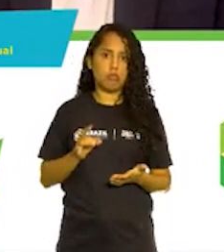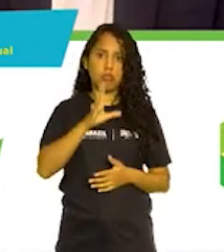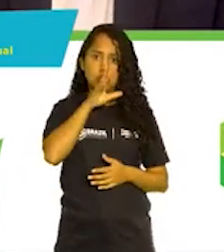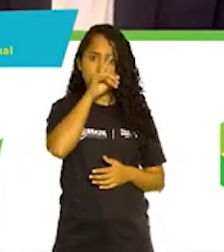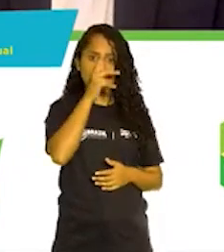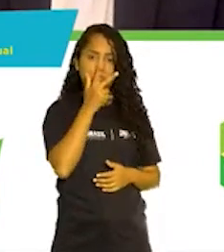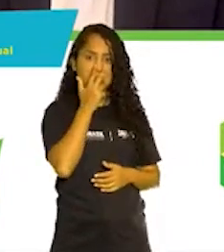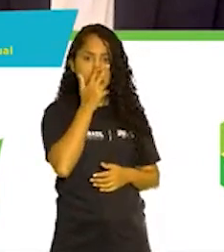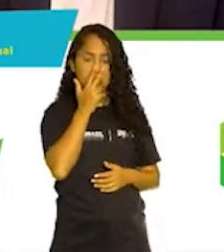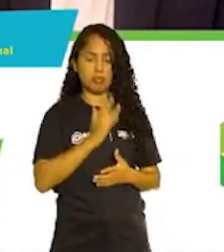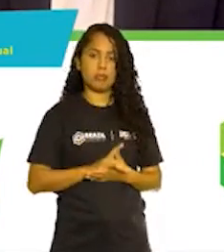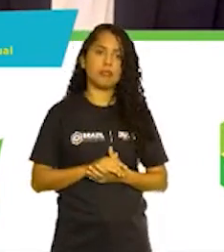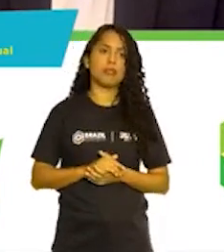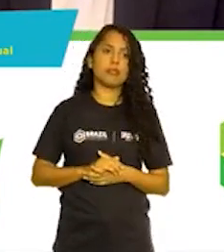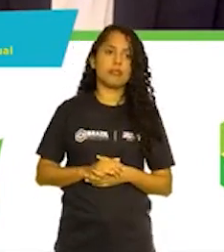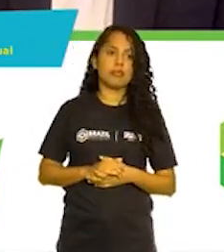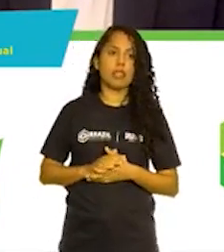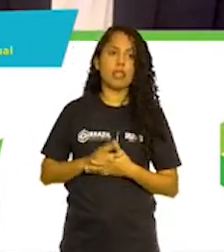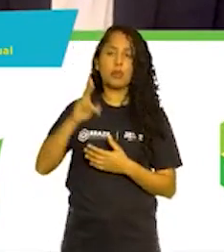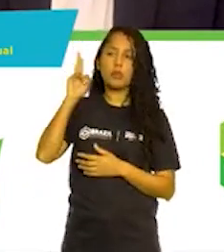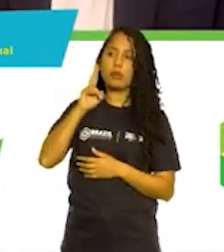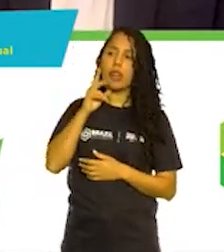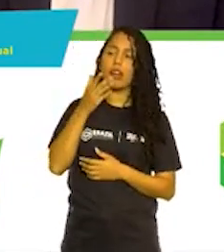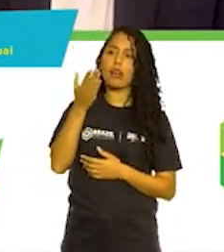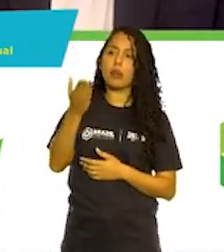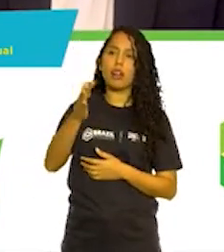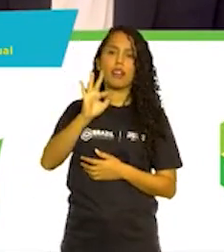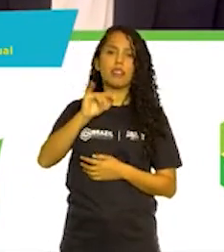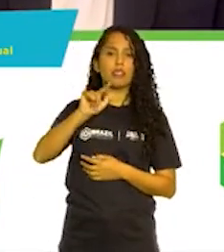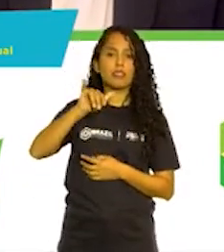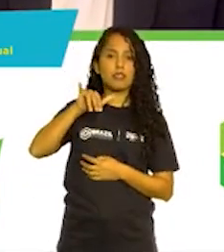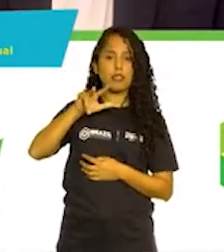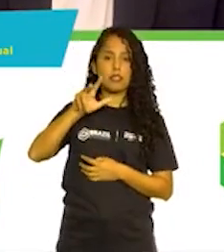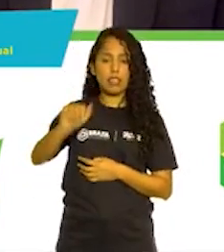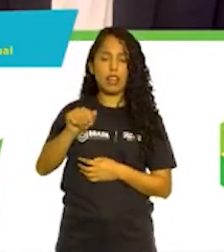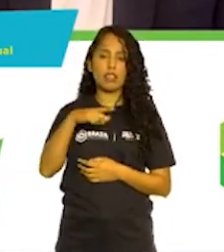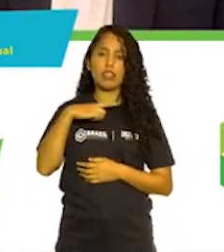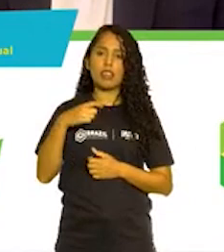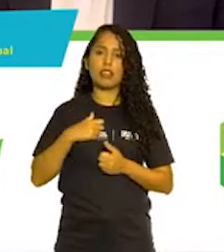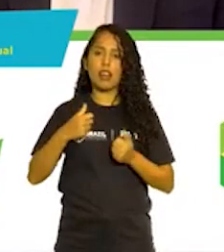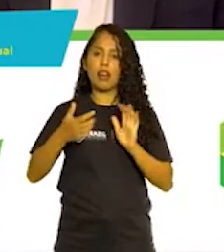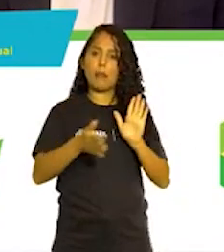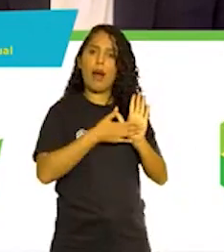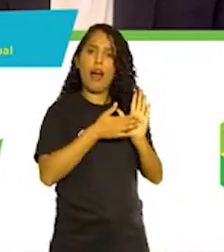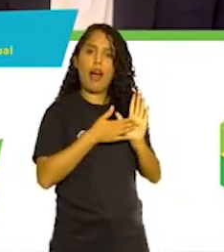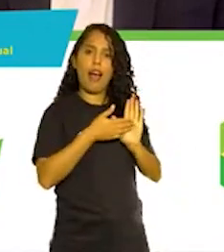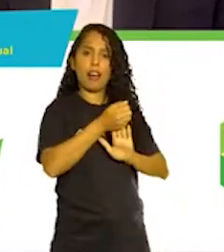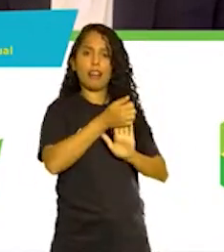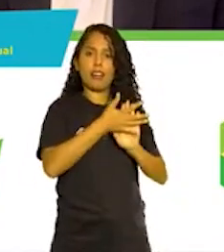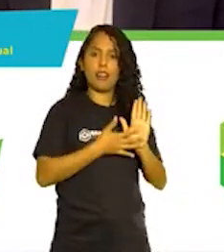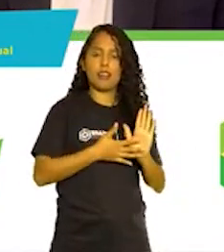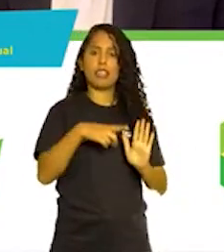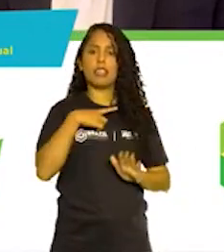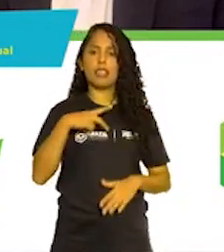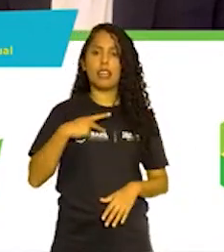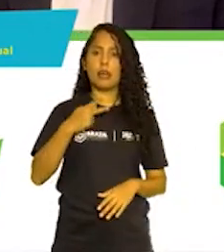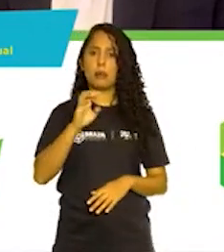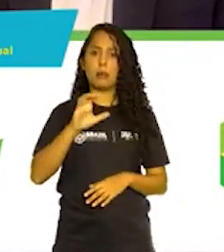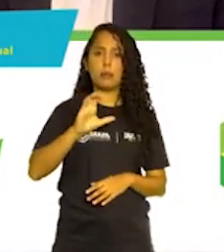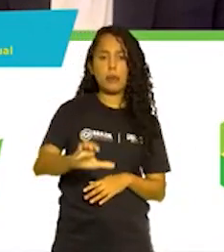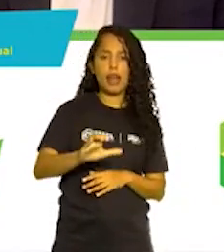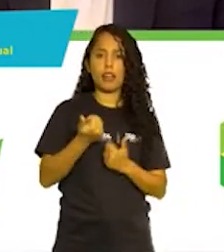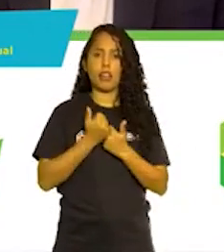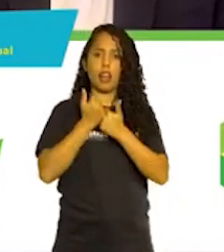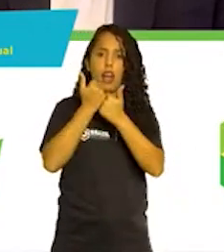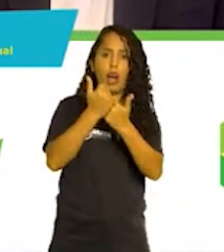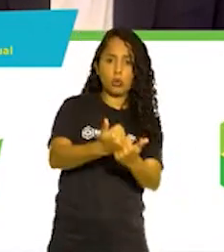dia, Flávia, não sei se estava no programa, mas em pauta mesmo, a gente discutindo sobre a PEC, do auxílio emergencial e